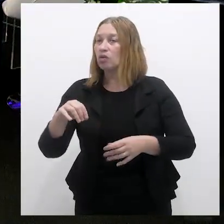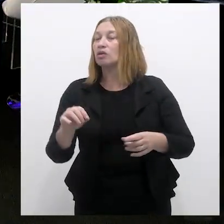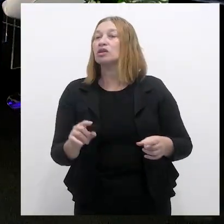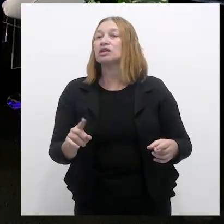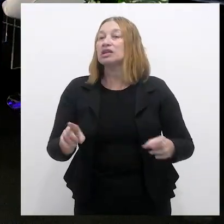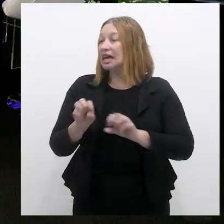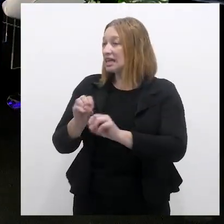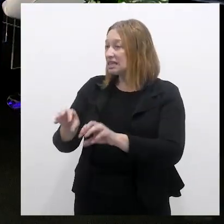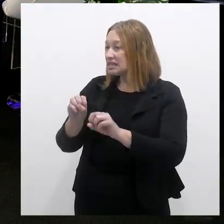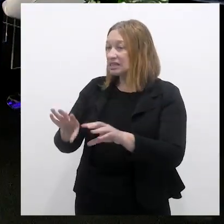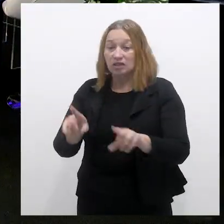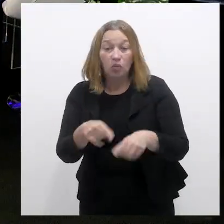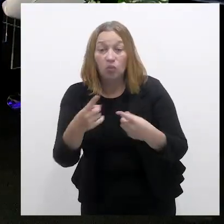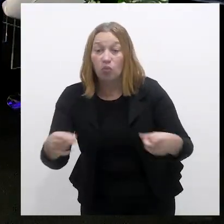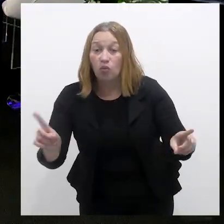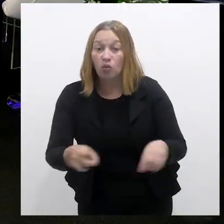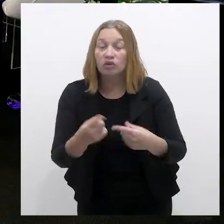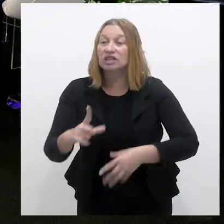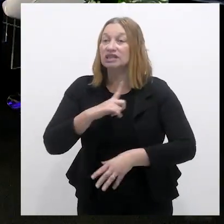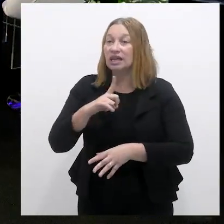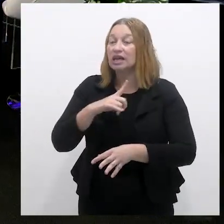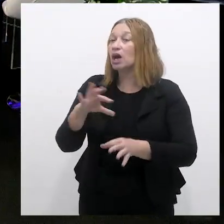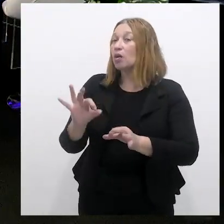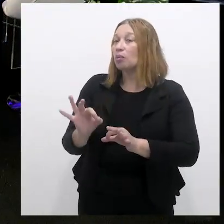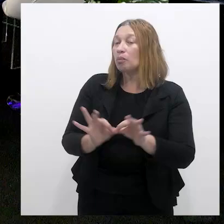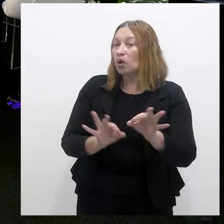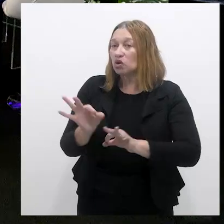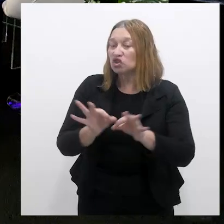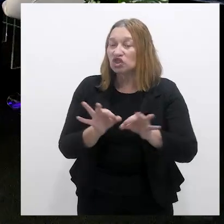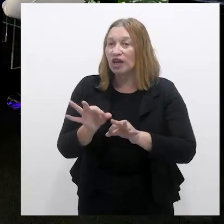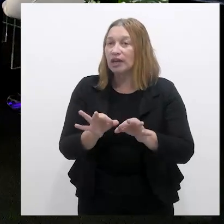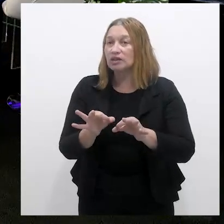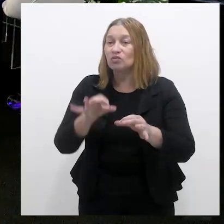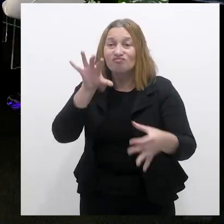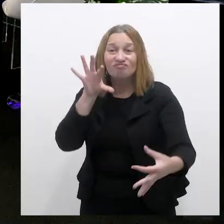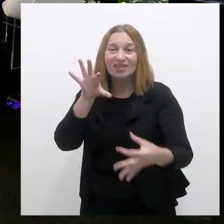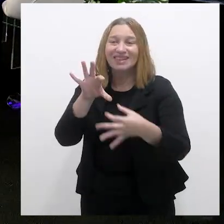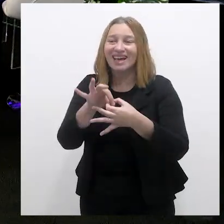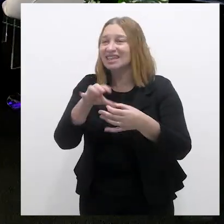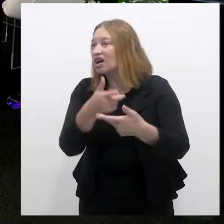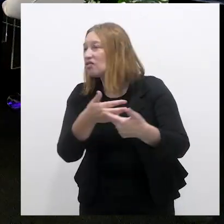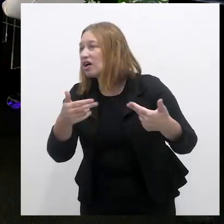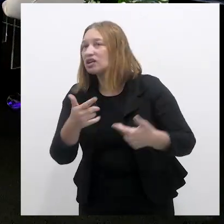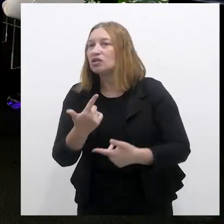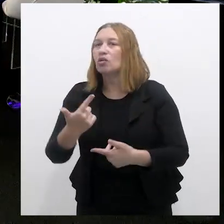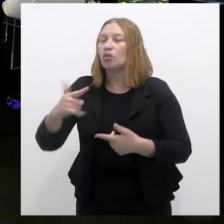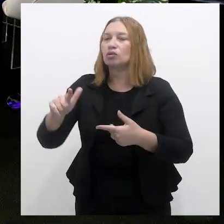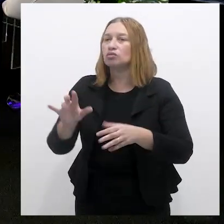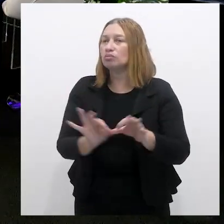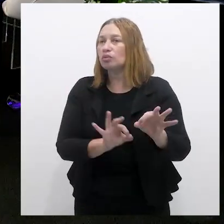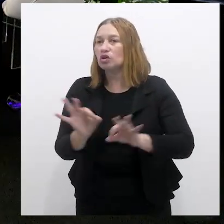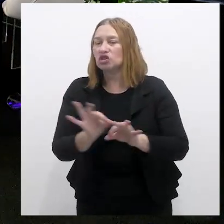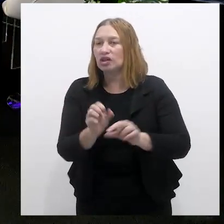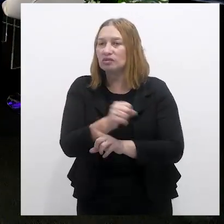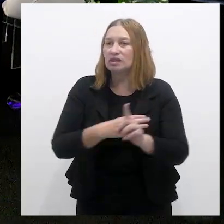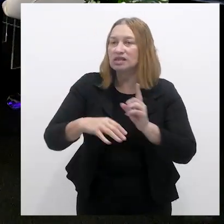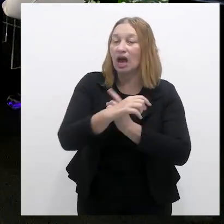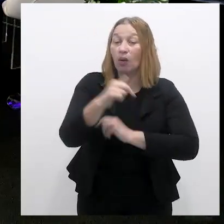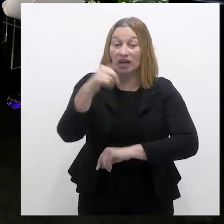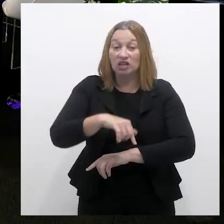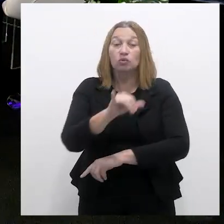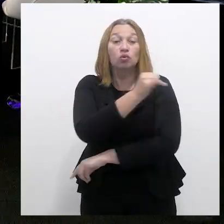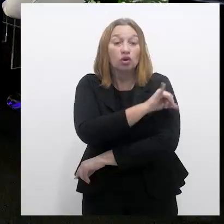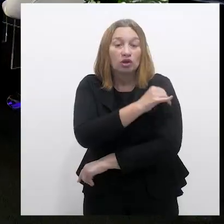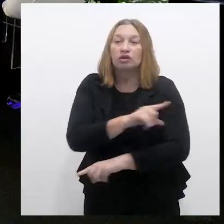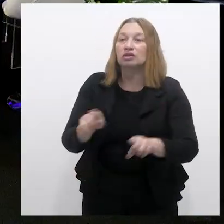rodam pelo Brasil inteiro dando aulas de música. Uhum. Tem projetos, estão extremamente ligados a vários projetos sociais